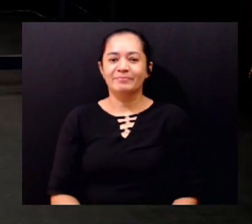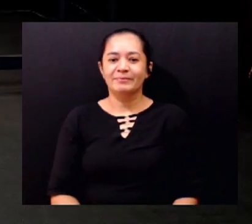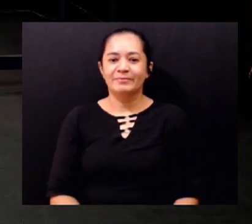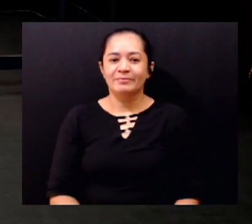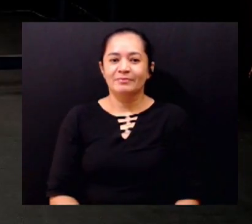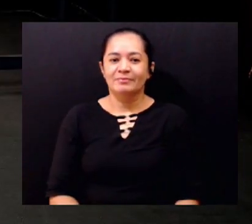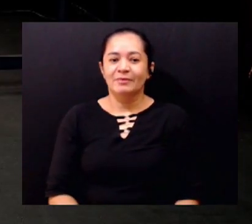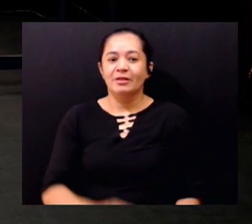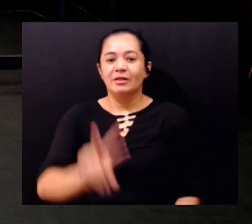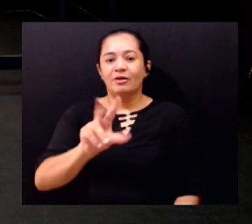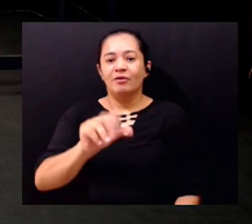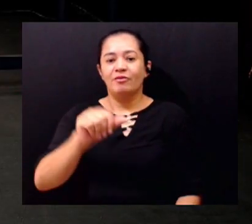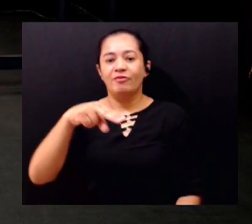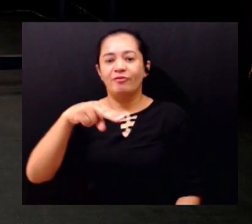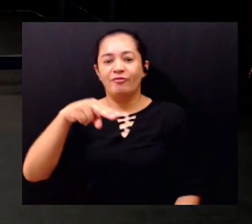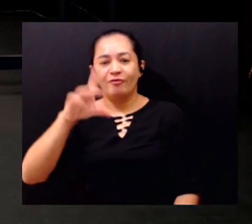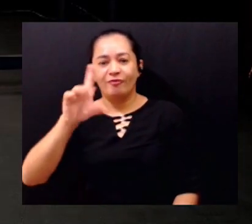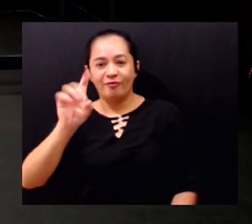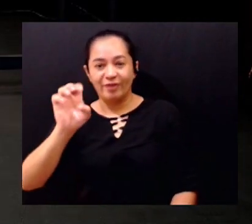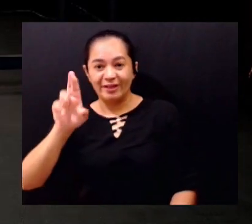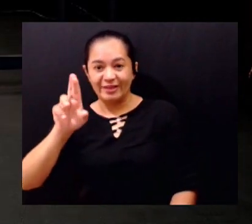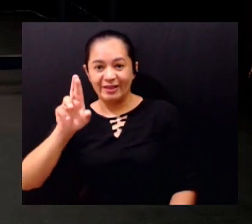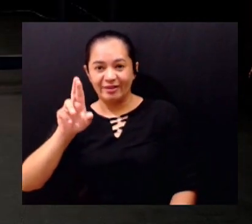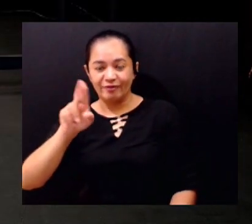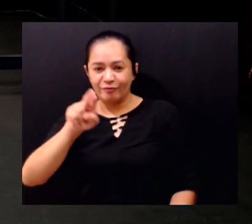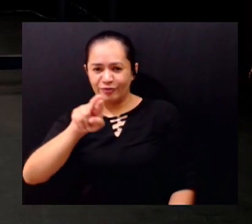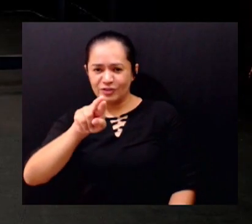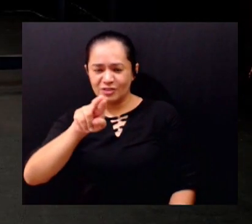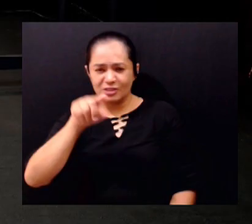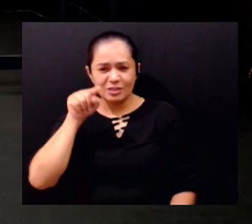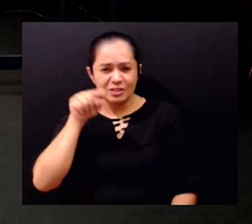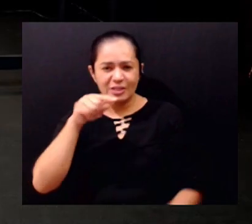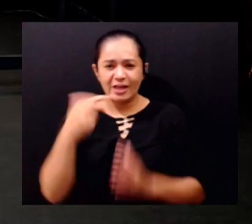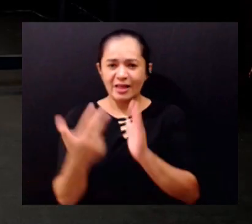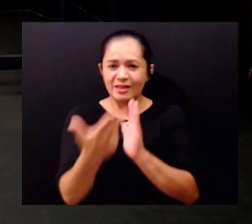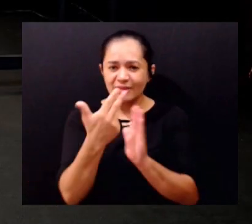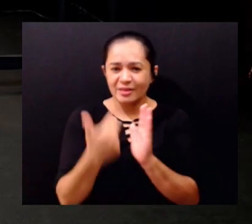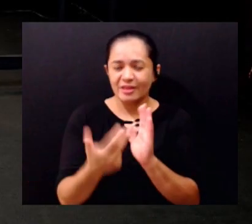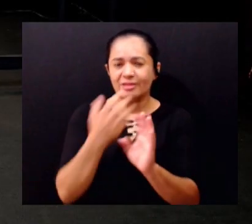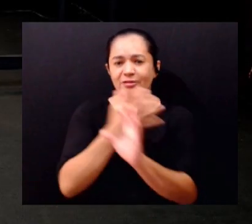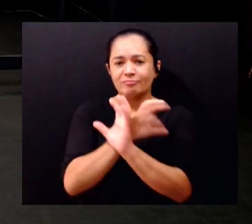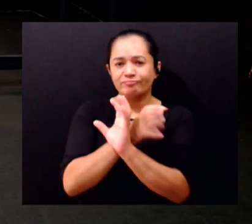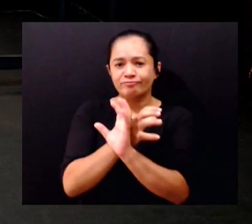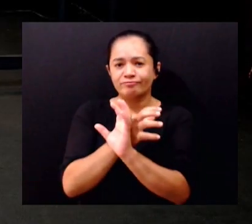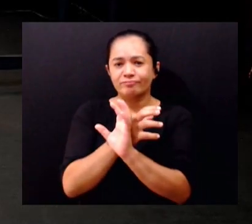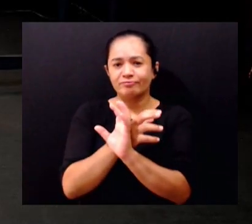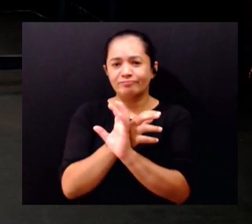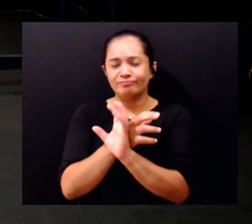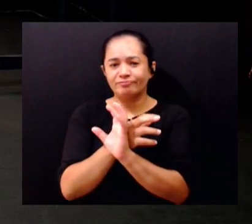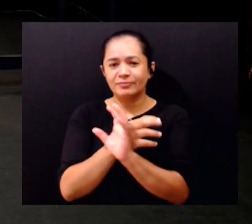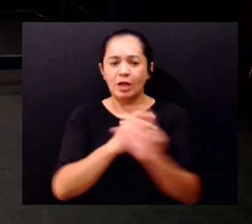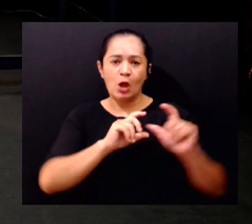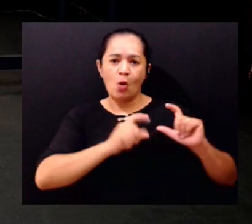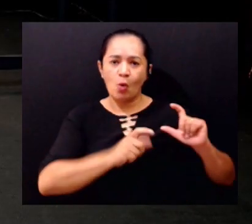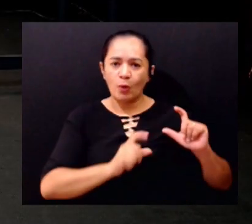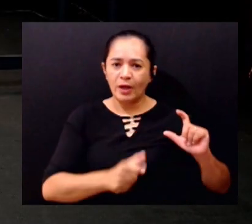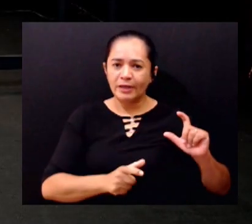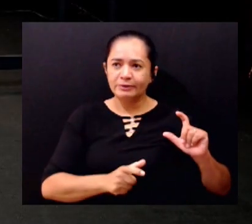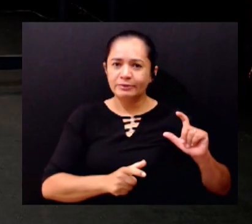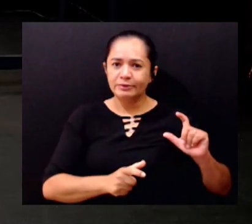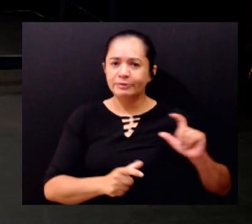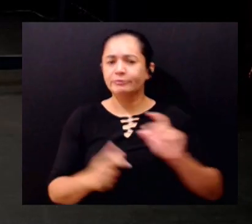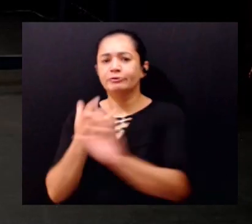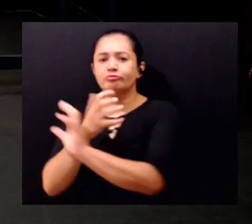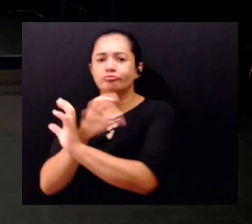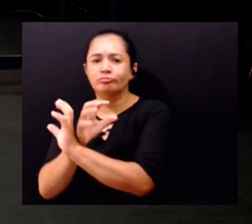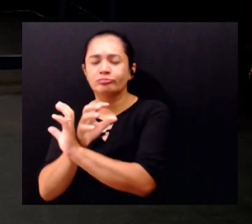você desenha caricatura, né? E qual que é a diferença do quadrinho para o desenho do quadrinho para caricatura? Daqui a pouquinho